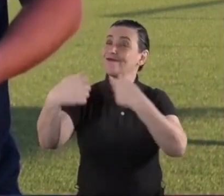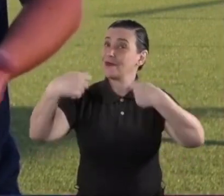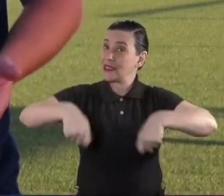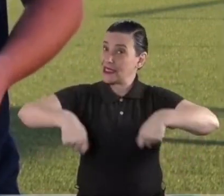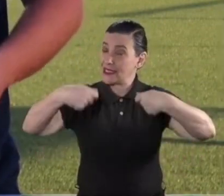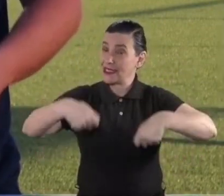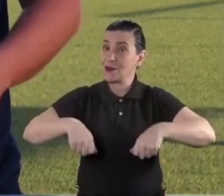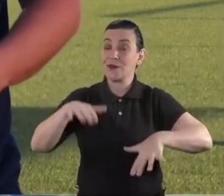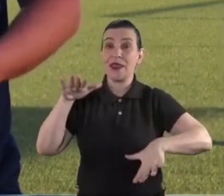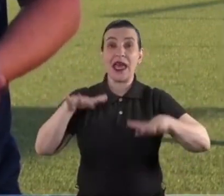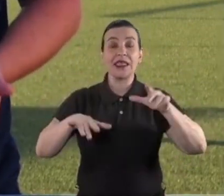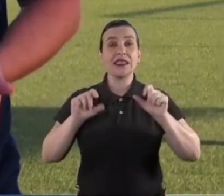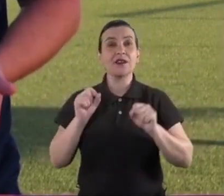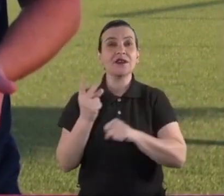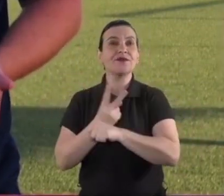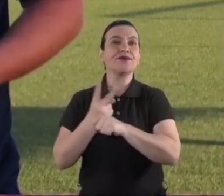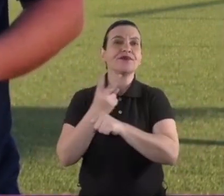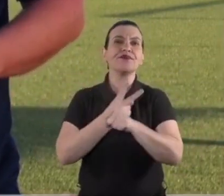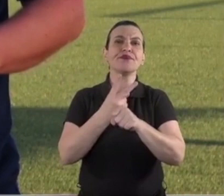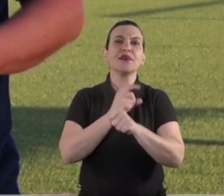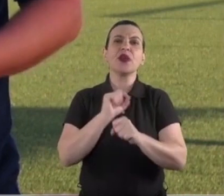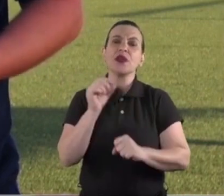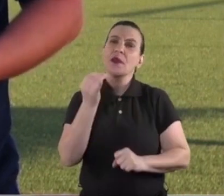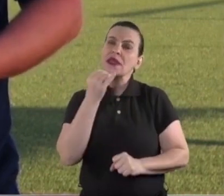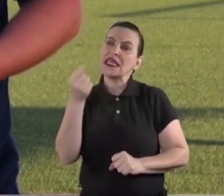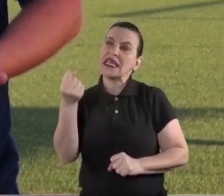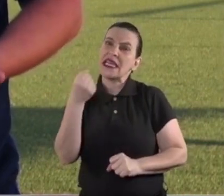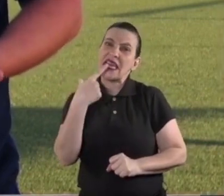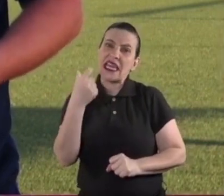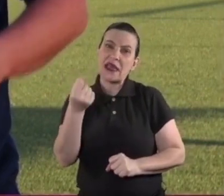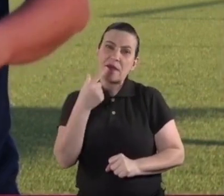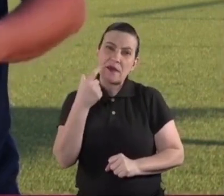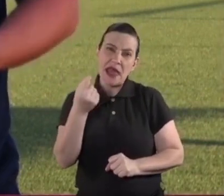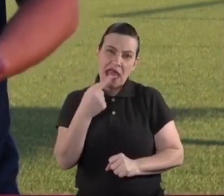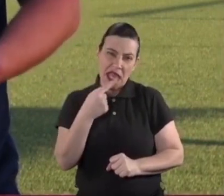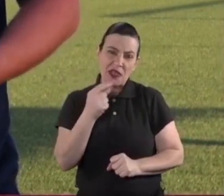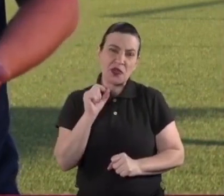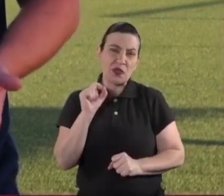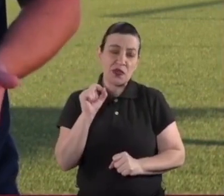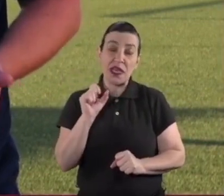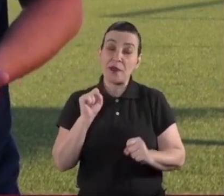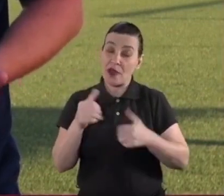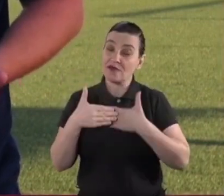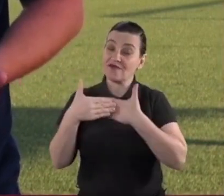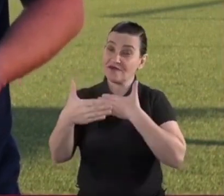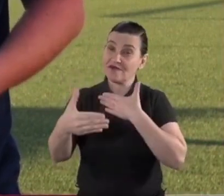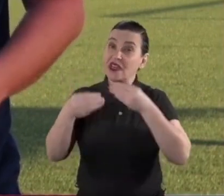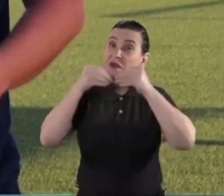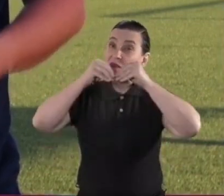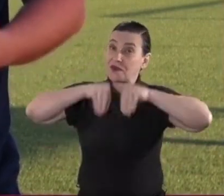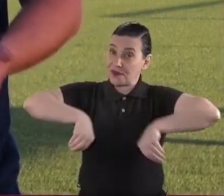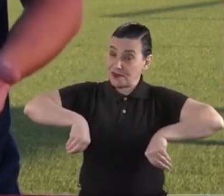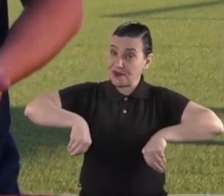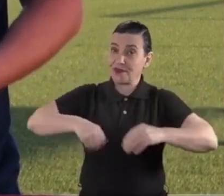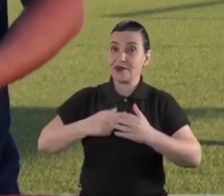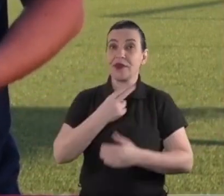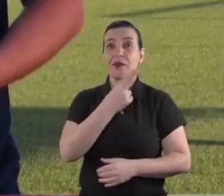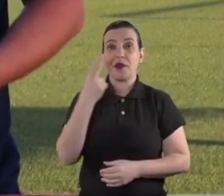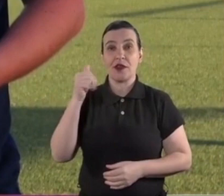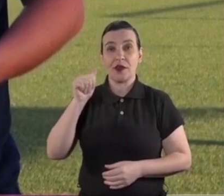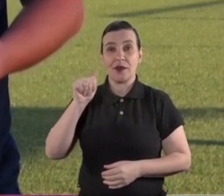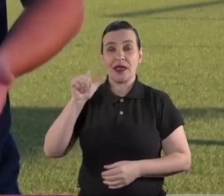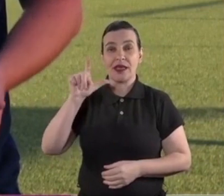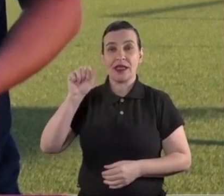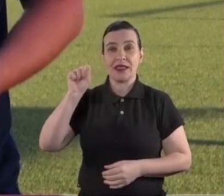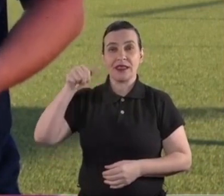pode levar à busca de soluções sintéticas, com efeitos muitas vezes prejudiciais a médio e longo prazo. Meu nome é Alessandro